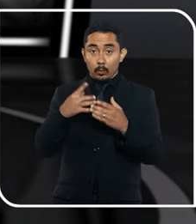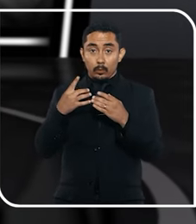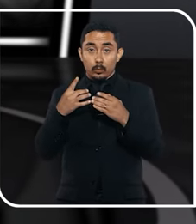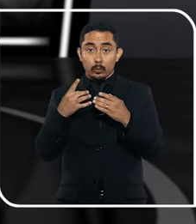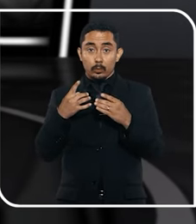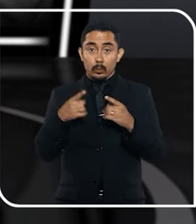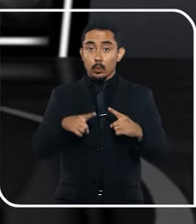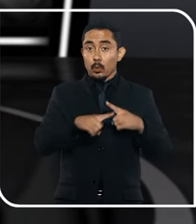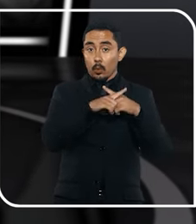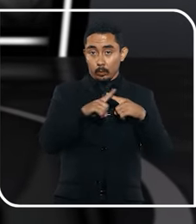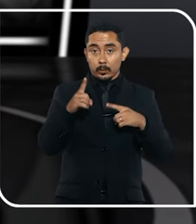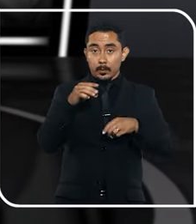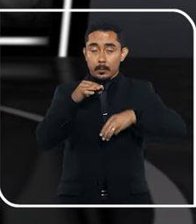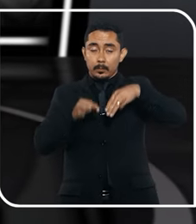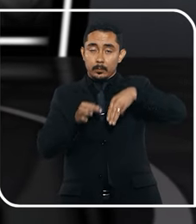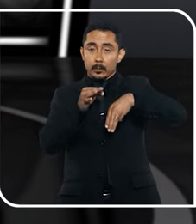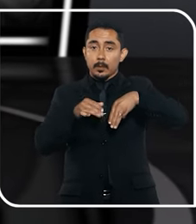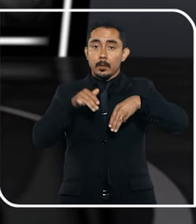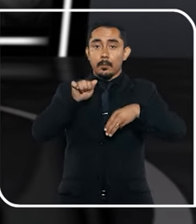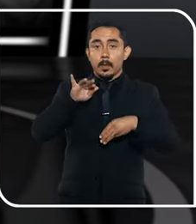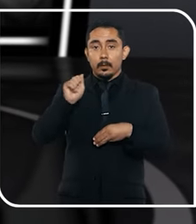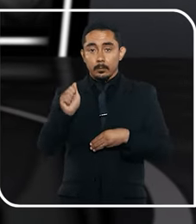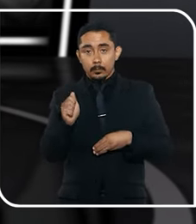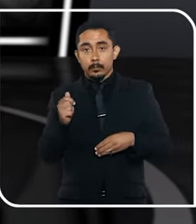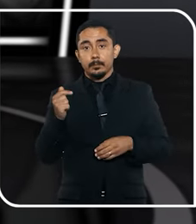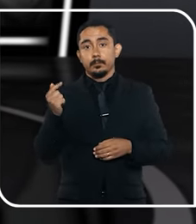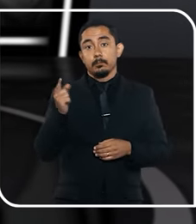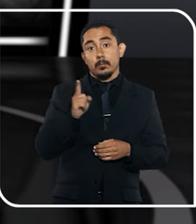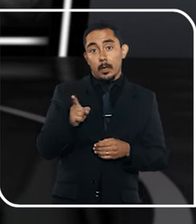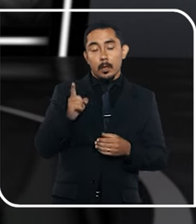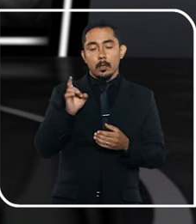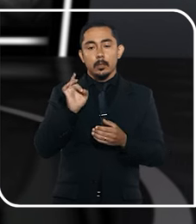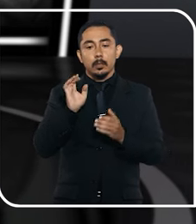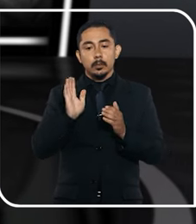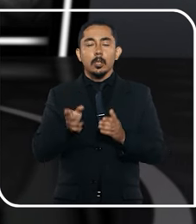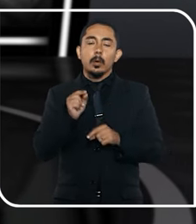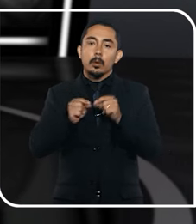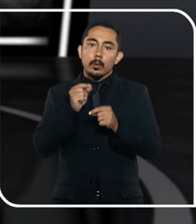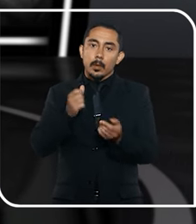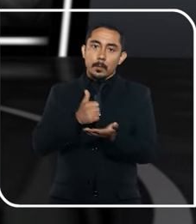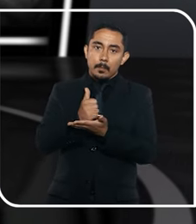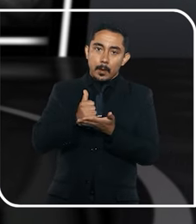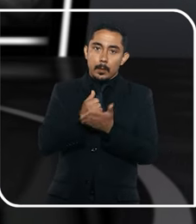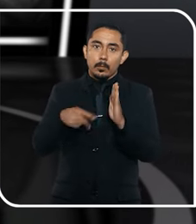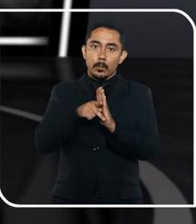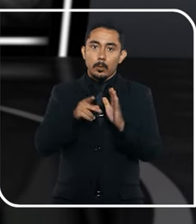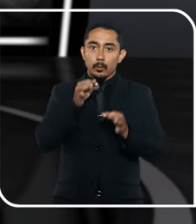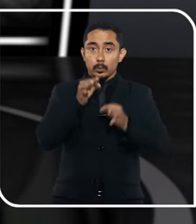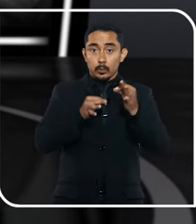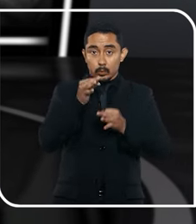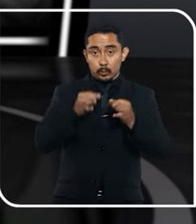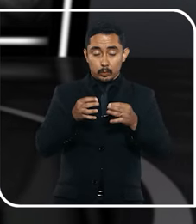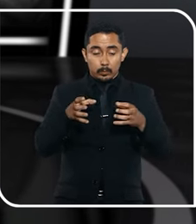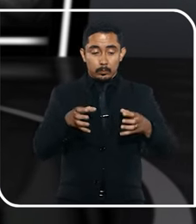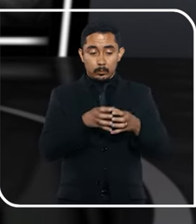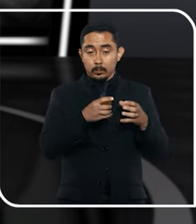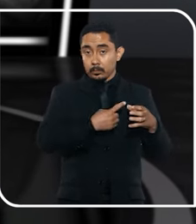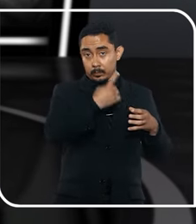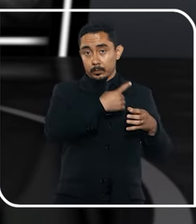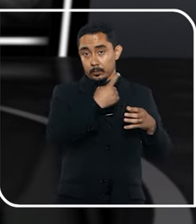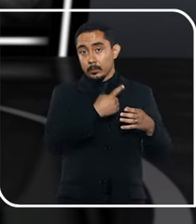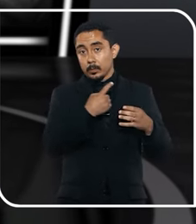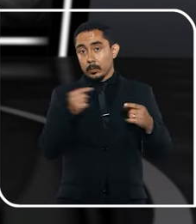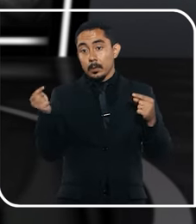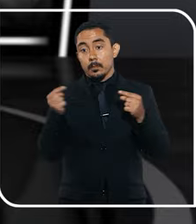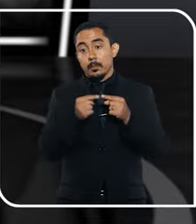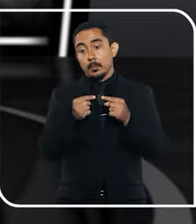foi a ministra Maria Isabel Galotti, aí já sob o fundamento do próprio juízo de primeiro grau, né, de